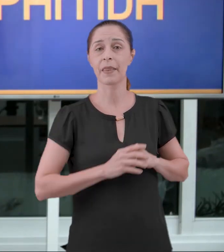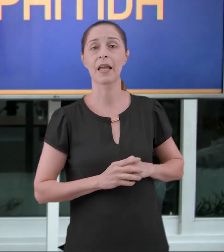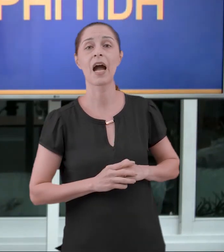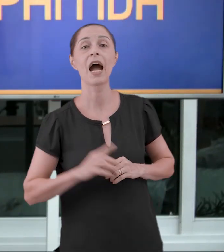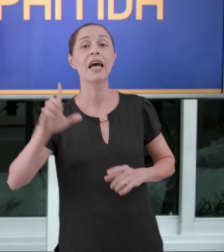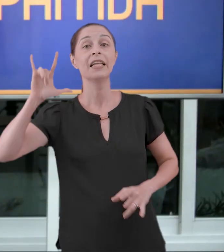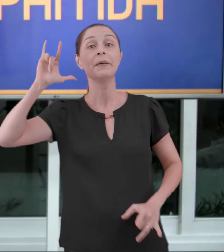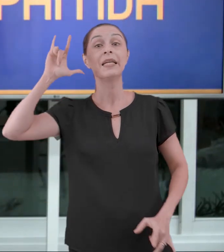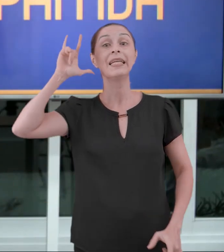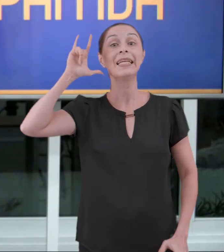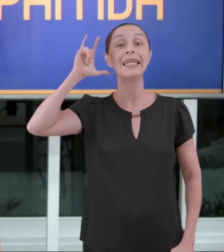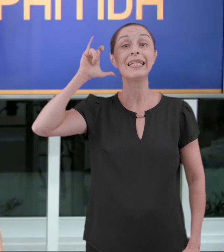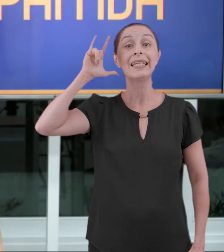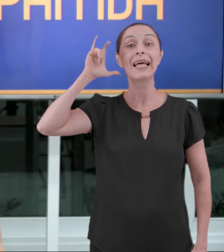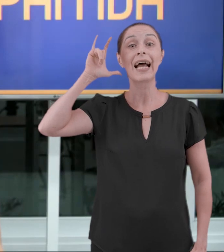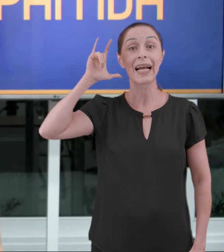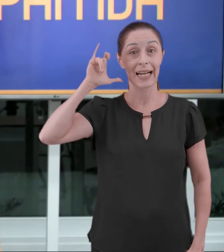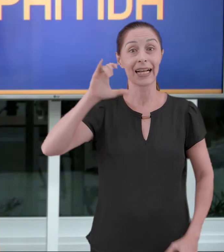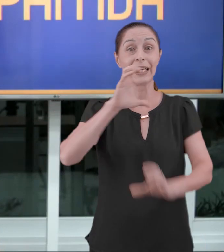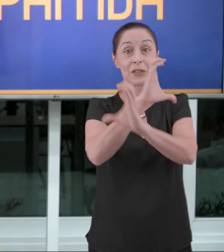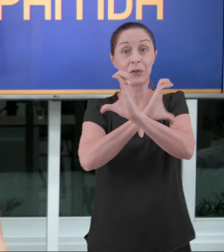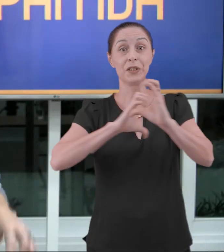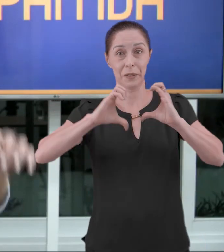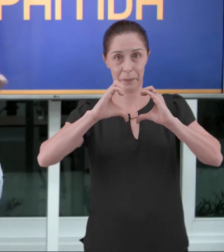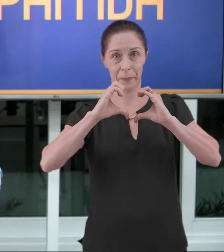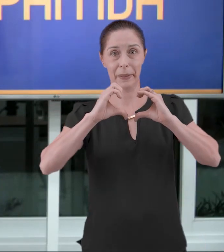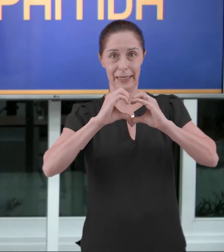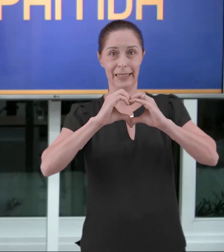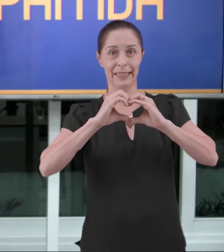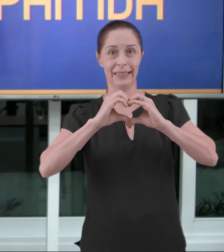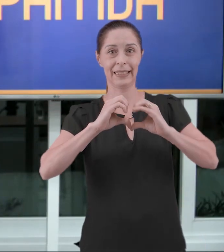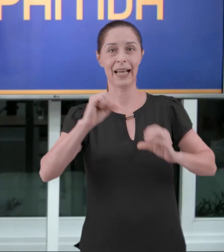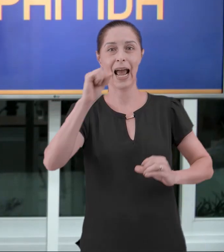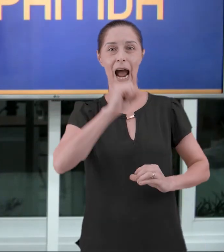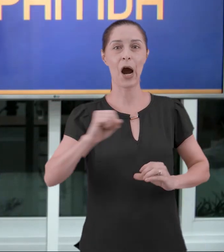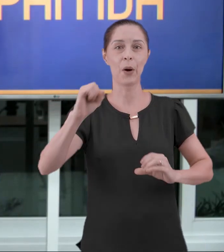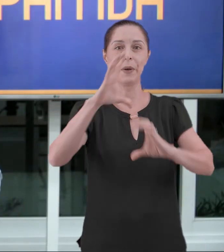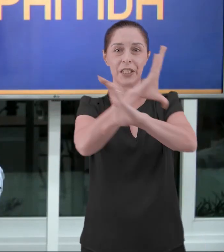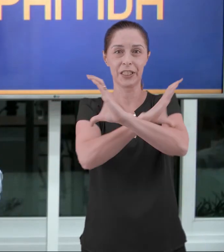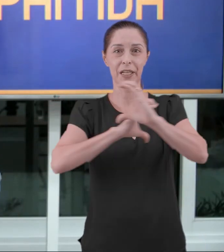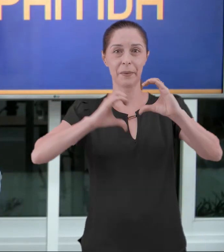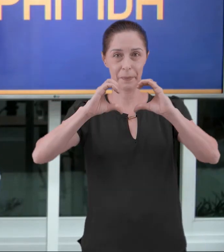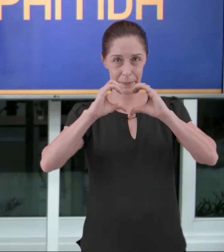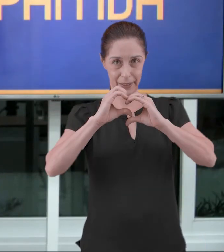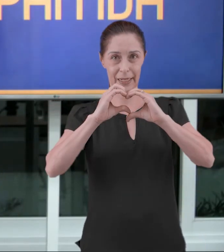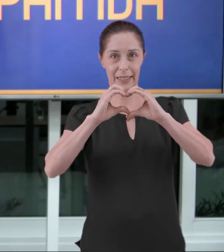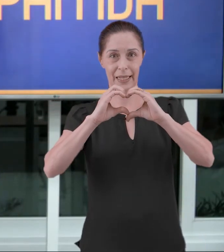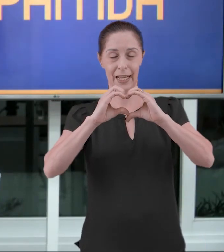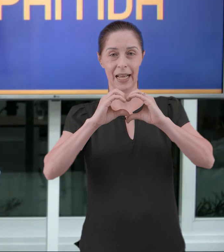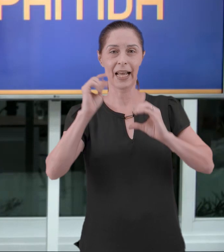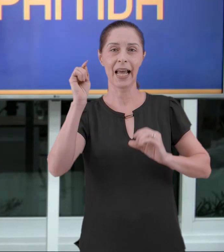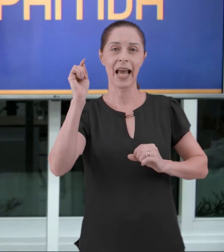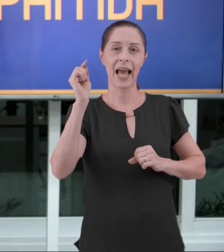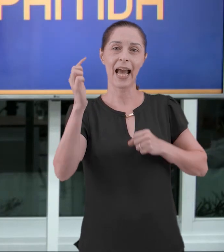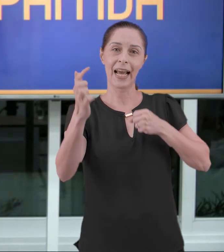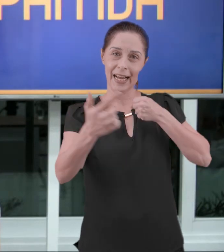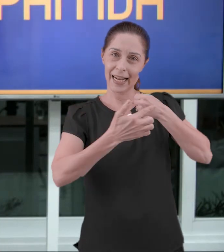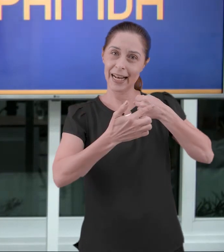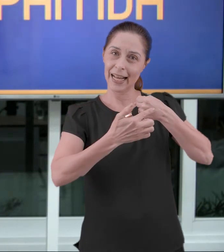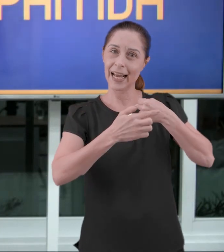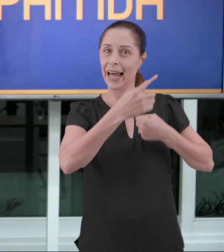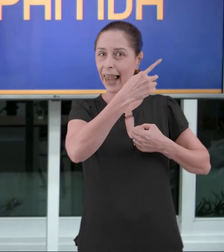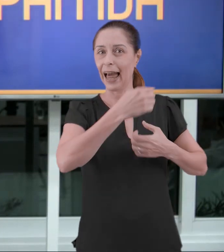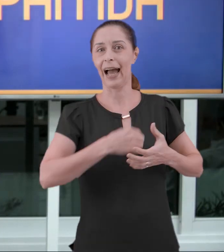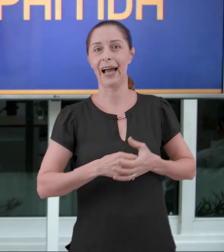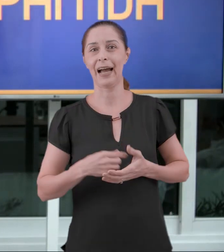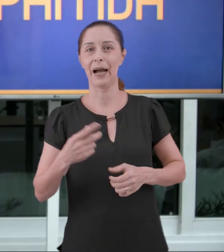várias informações, está aparecendo na sua tela, @GEPANDA, é só clicar lá e procurar, tem muita coisa